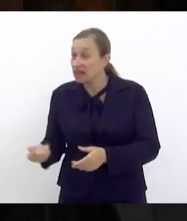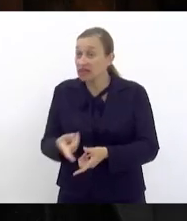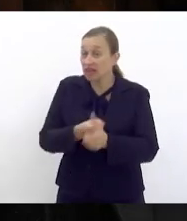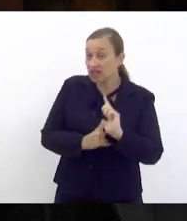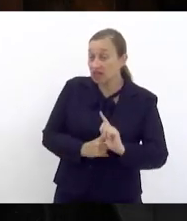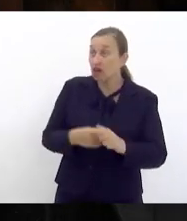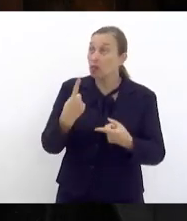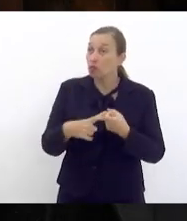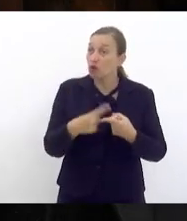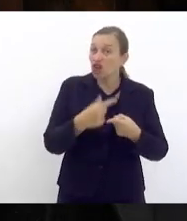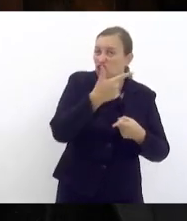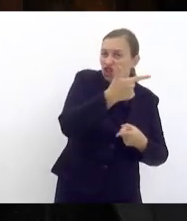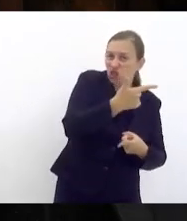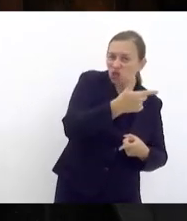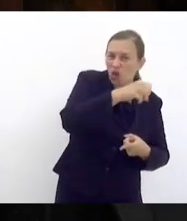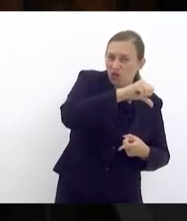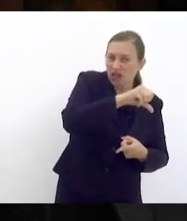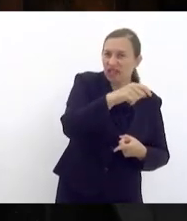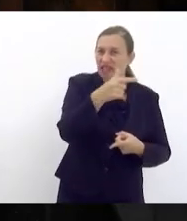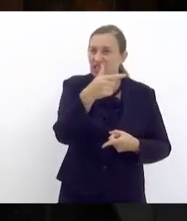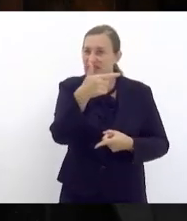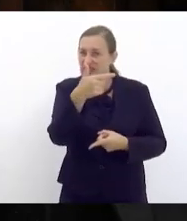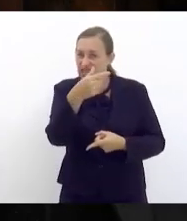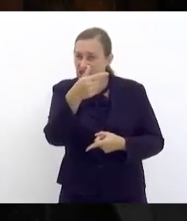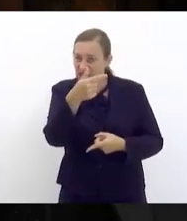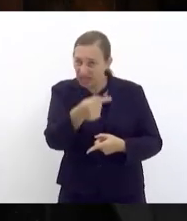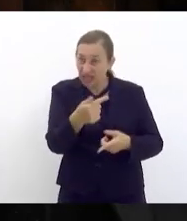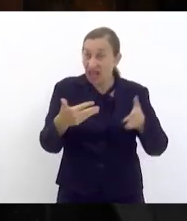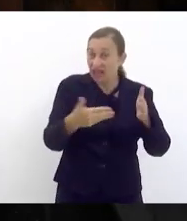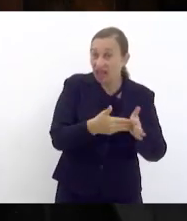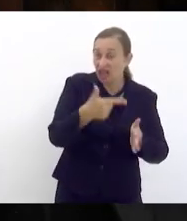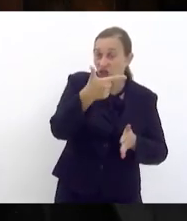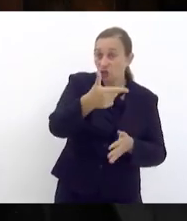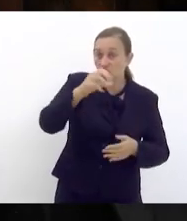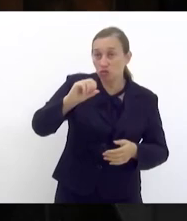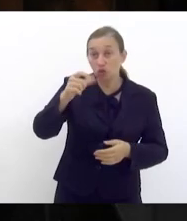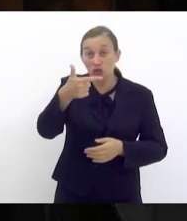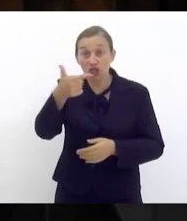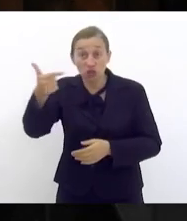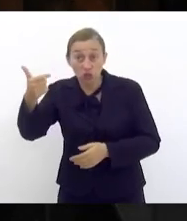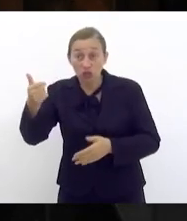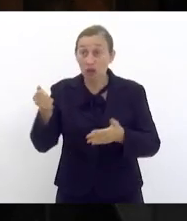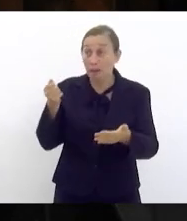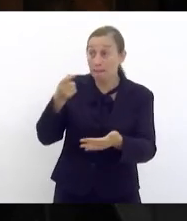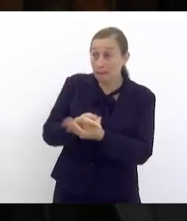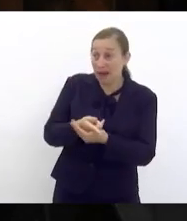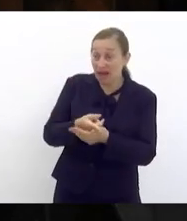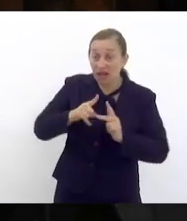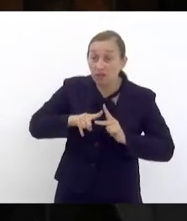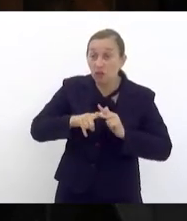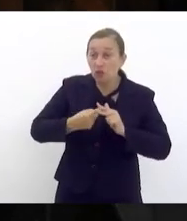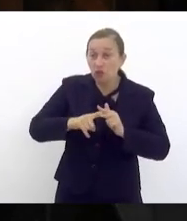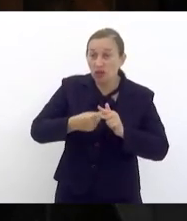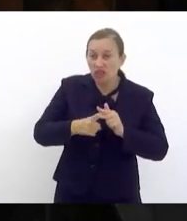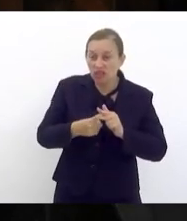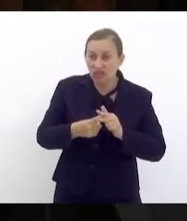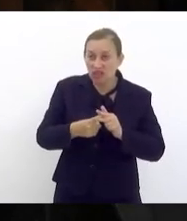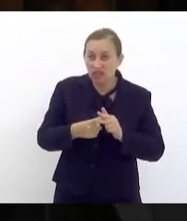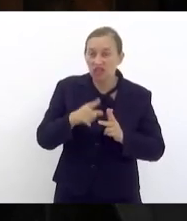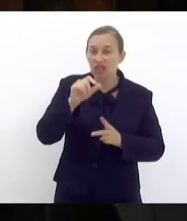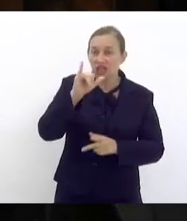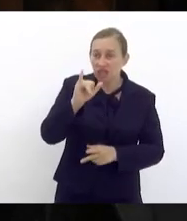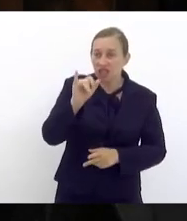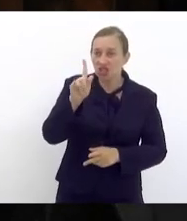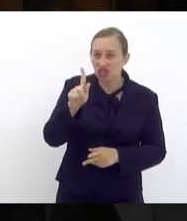97 a 2012, deputado Ruas, nós pagamos a correção monetária pelo